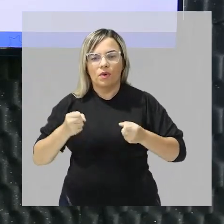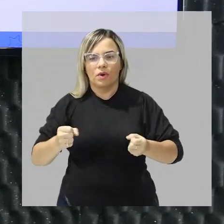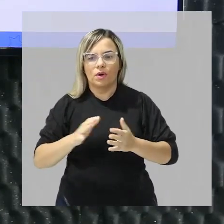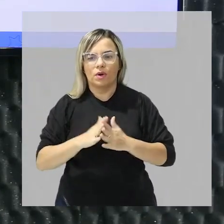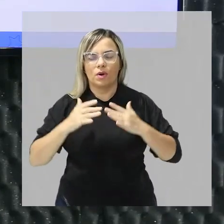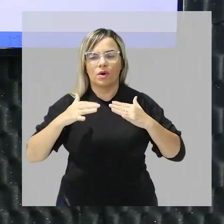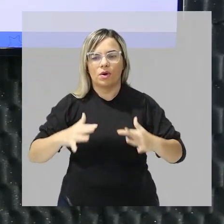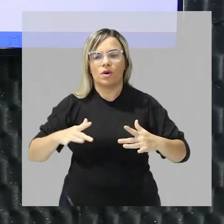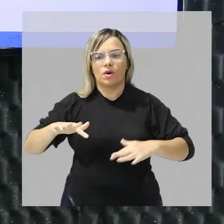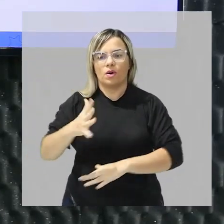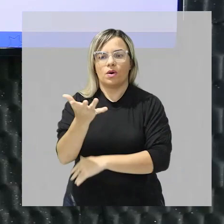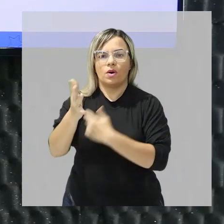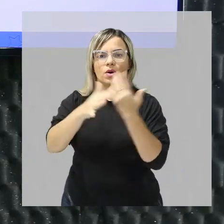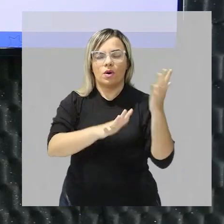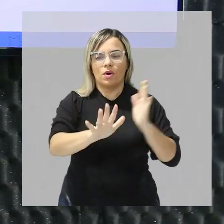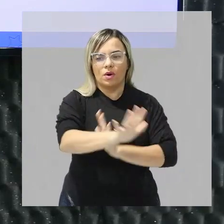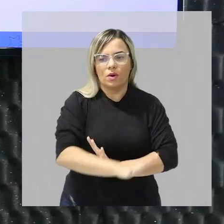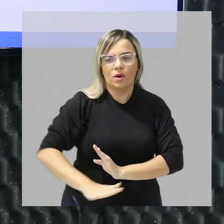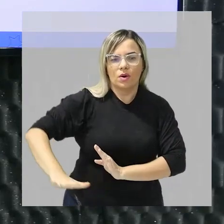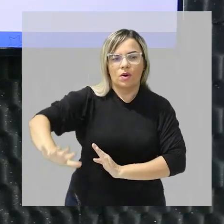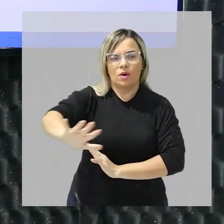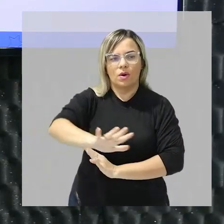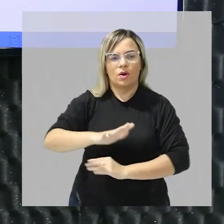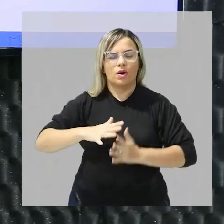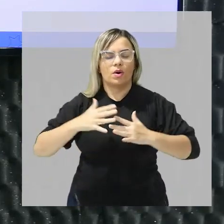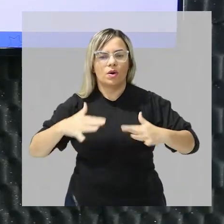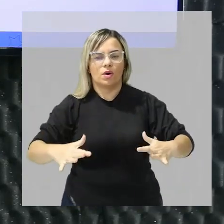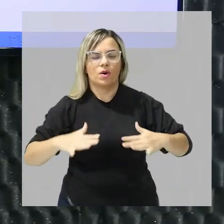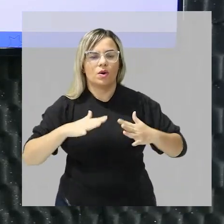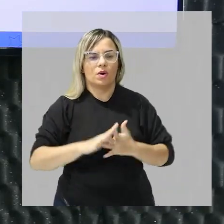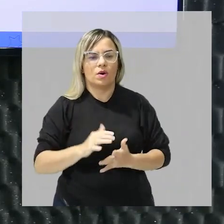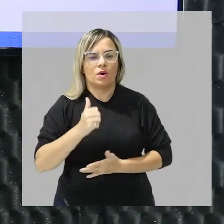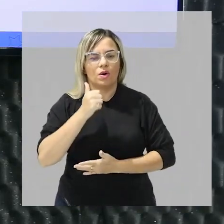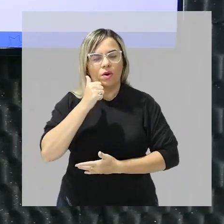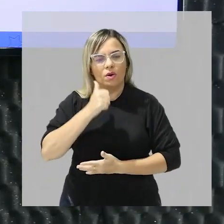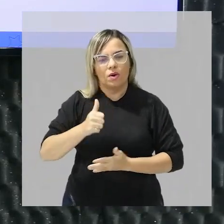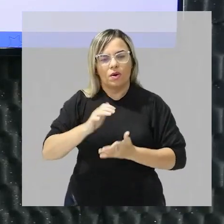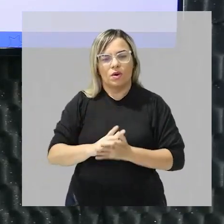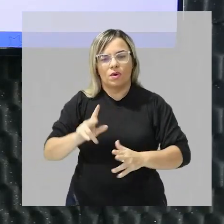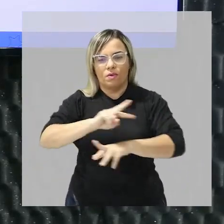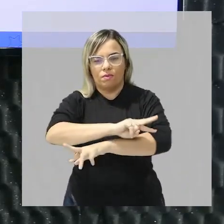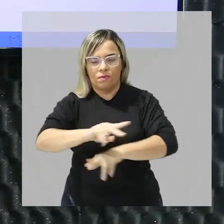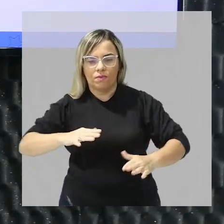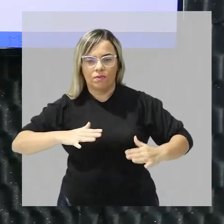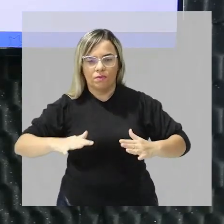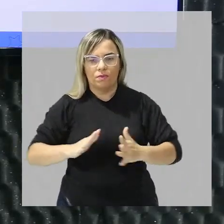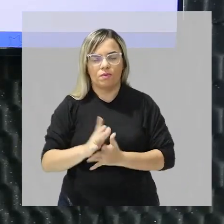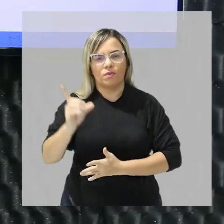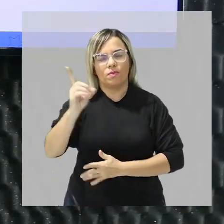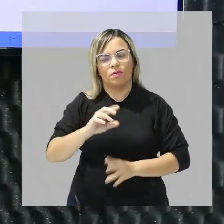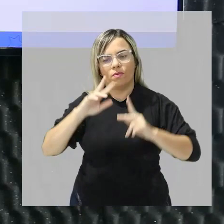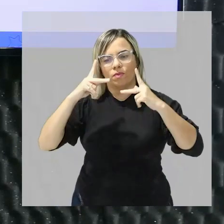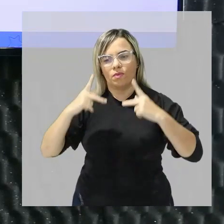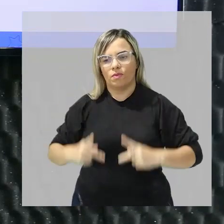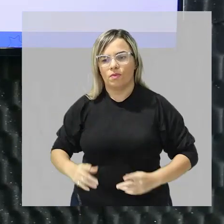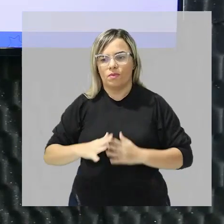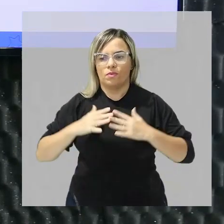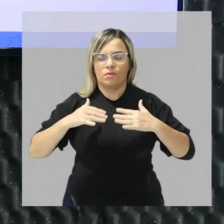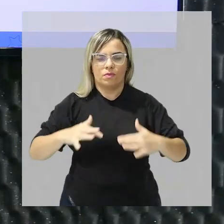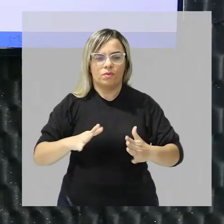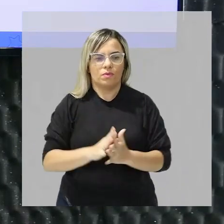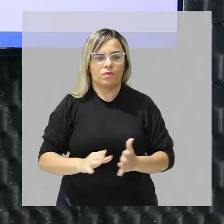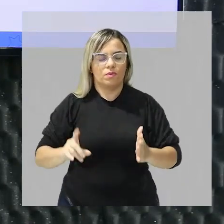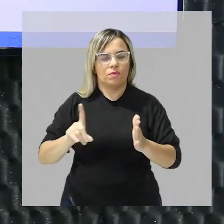movimento ambiental, o movimento das mulheres, vários movimentos pelos direitos humanos, movimentos